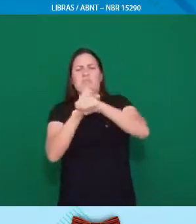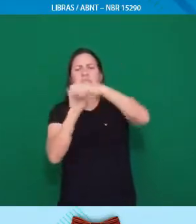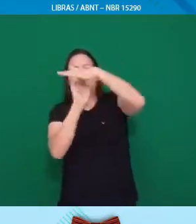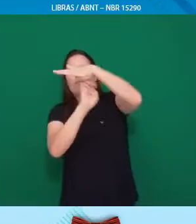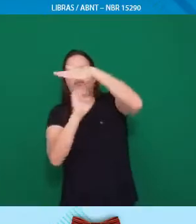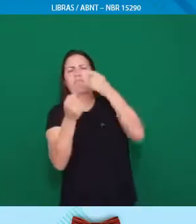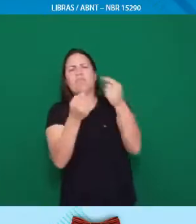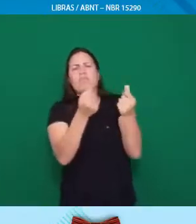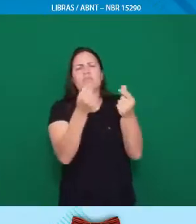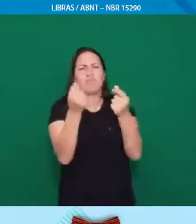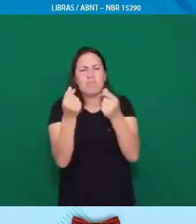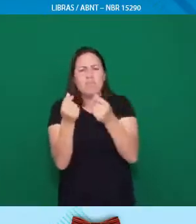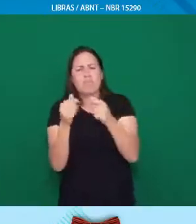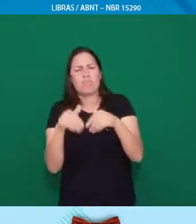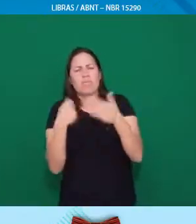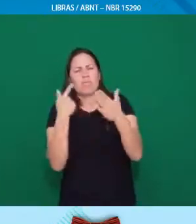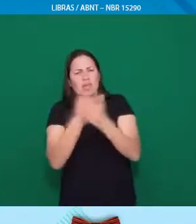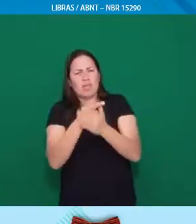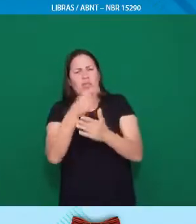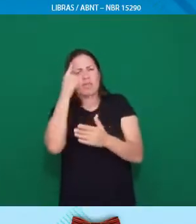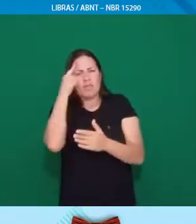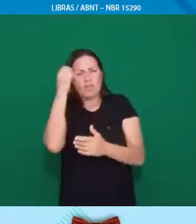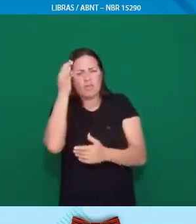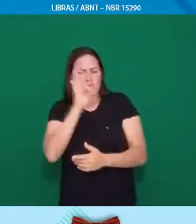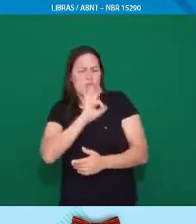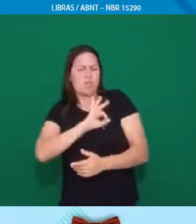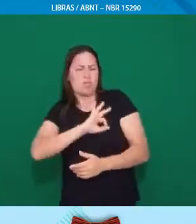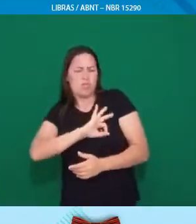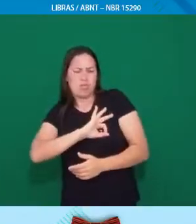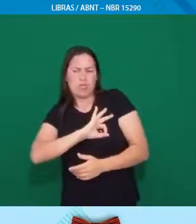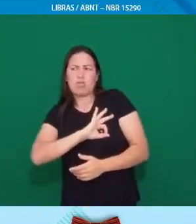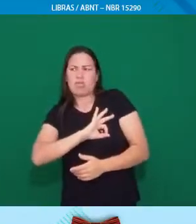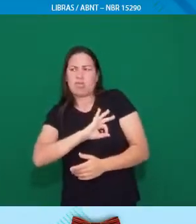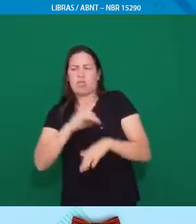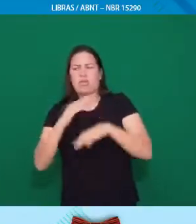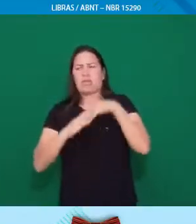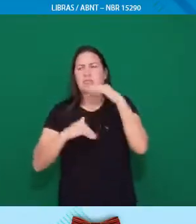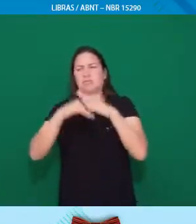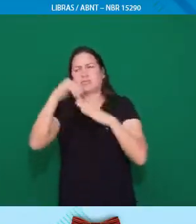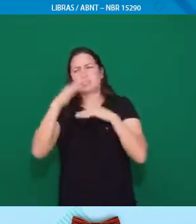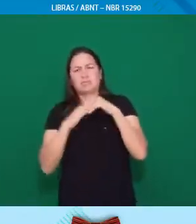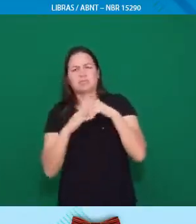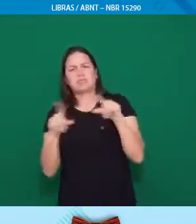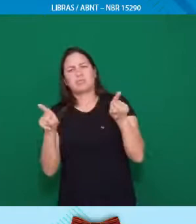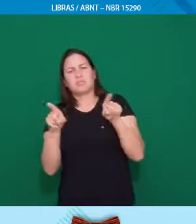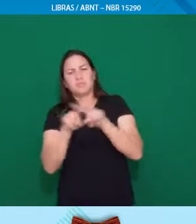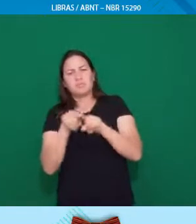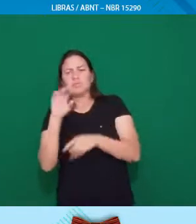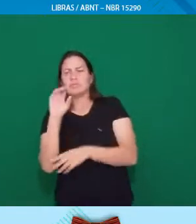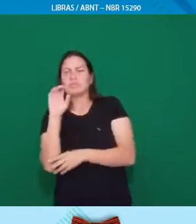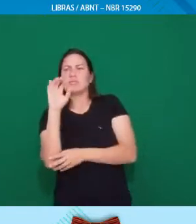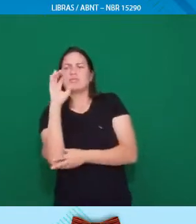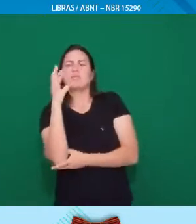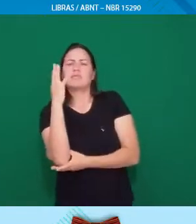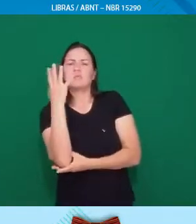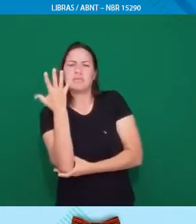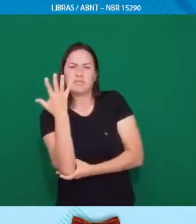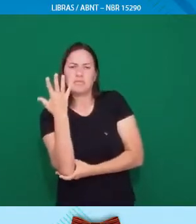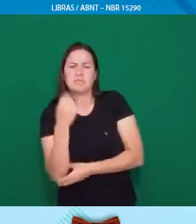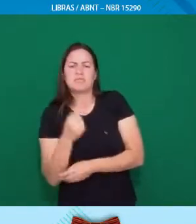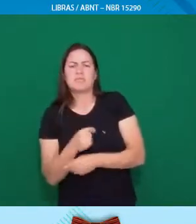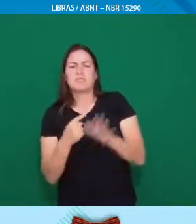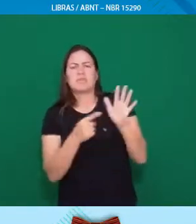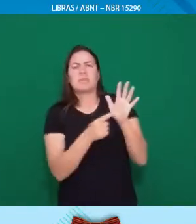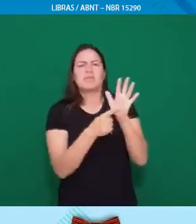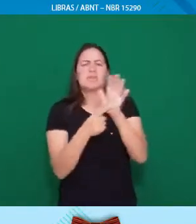empresa economicamente da empresa pagar em dia seus funcionários mas também fazer festa